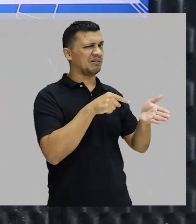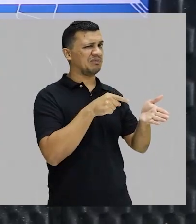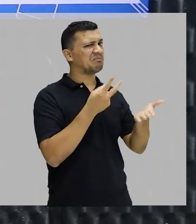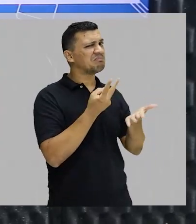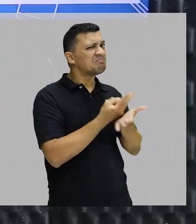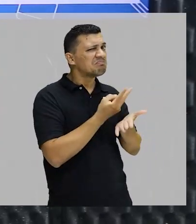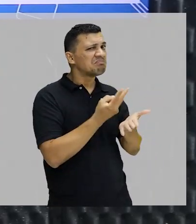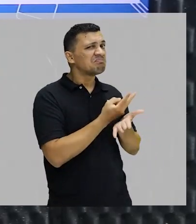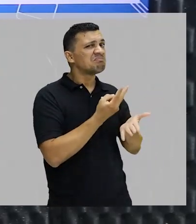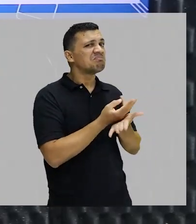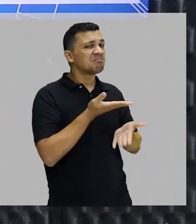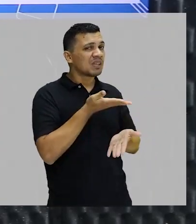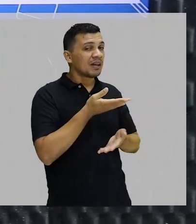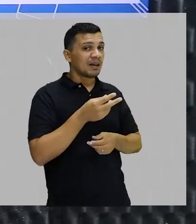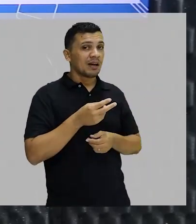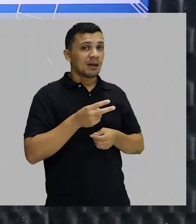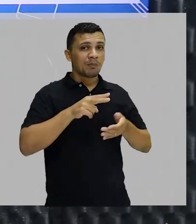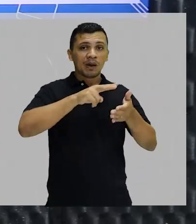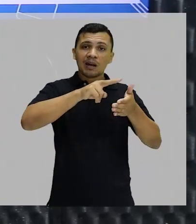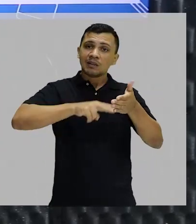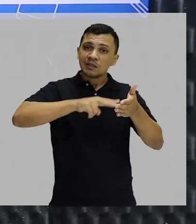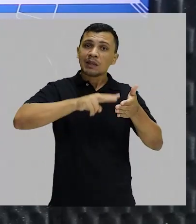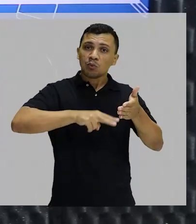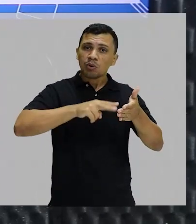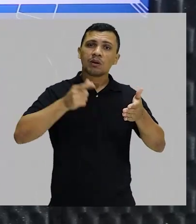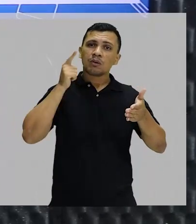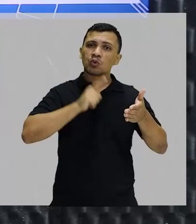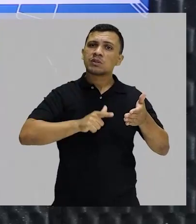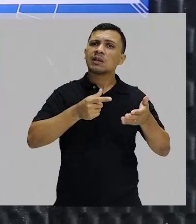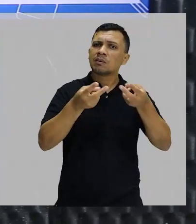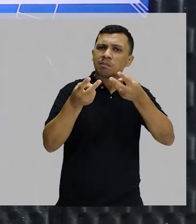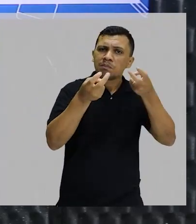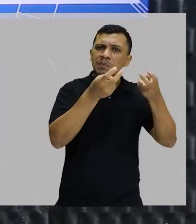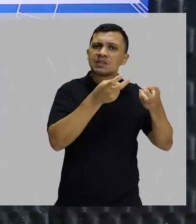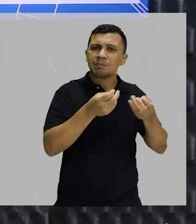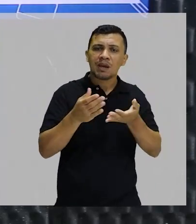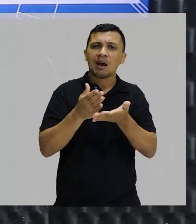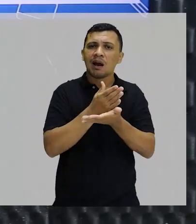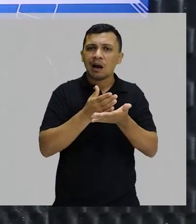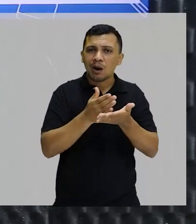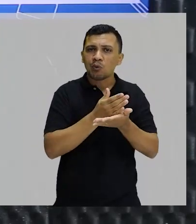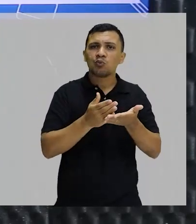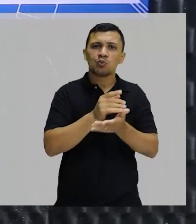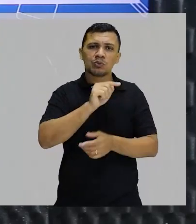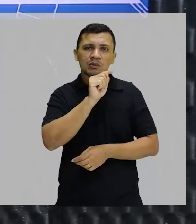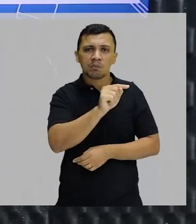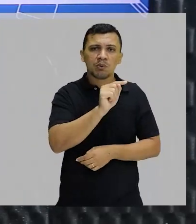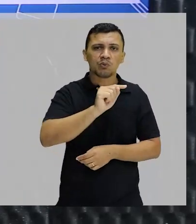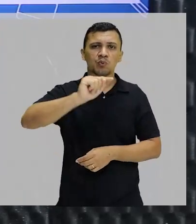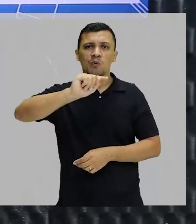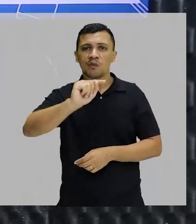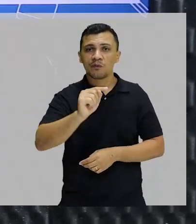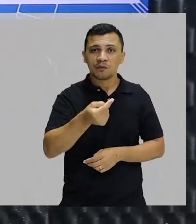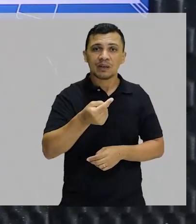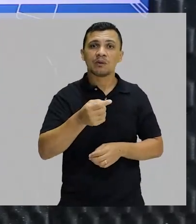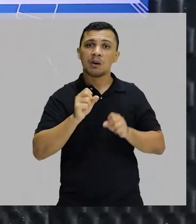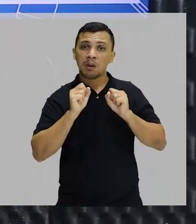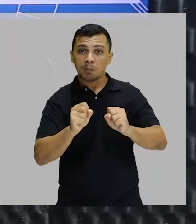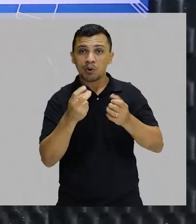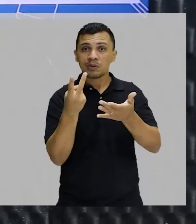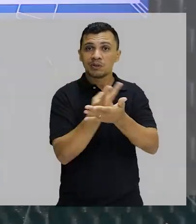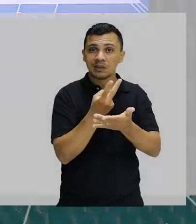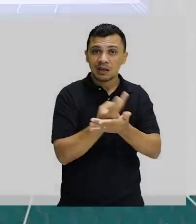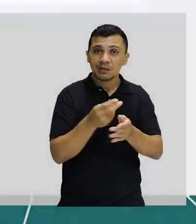não. Então, através da leitura, você já consegue perceber algumas coisas relacionadas à pontuação e até mesmo à